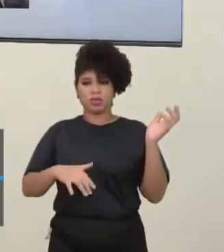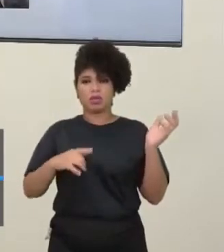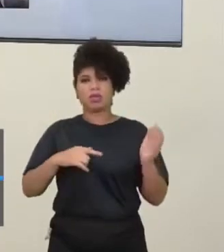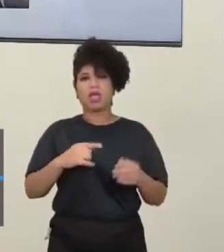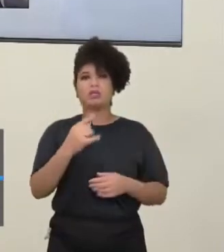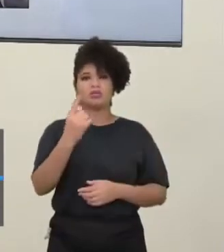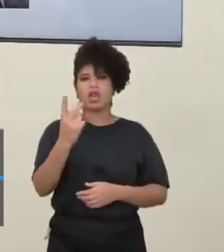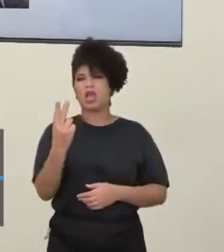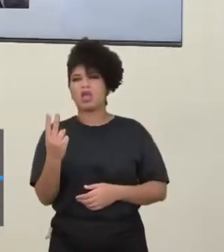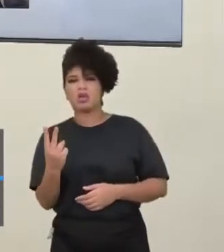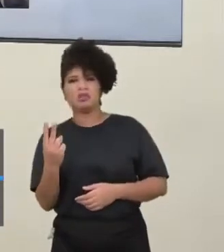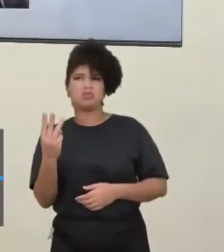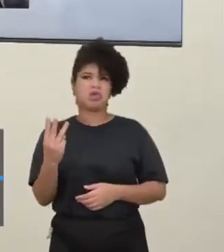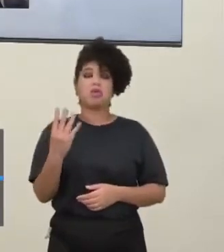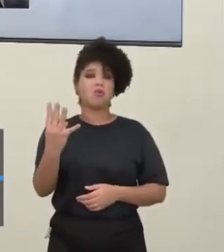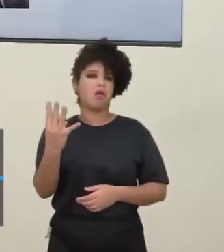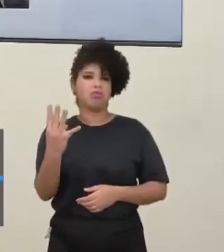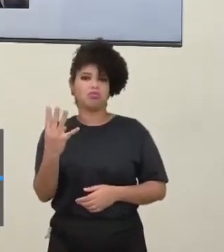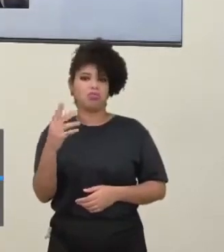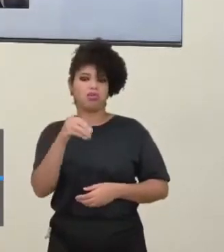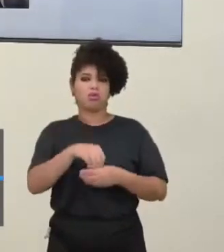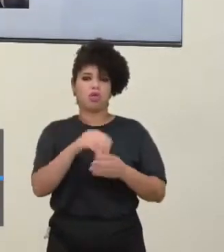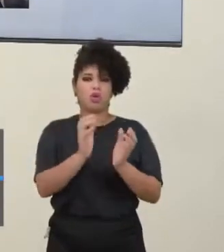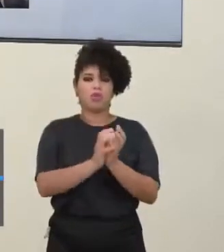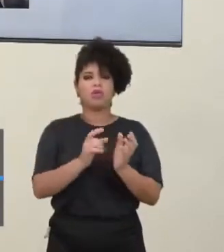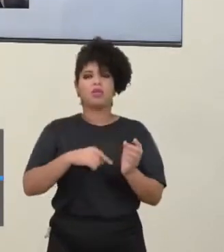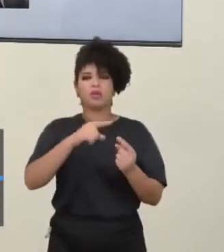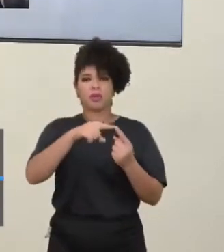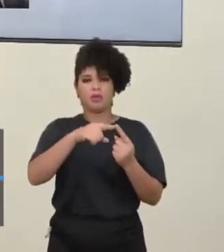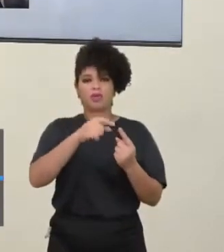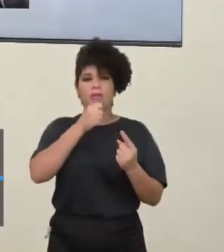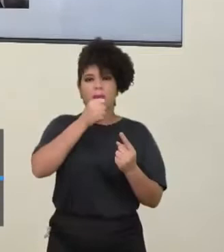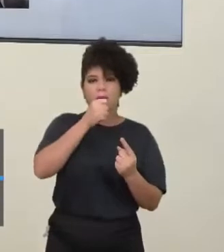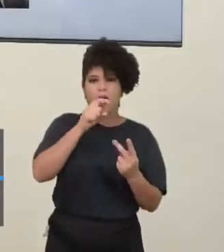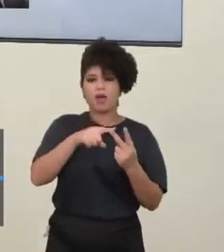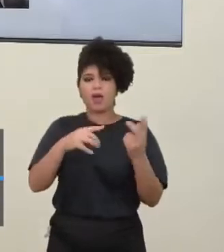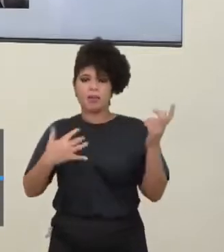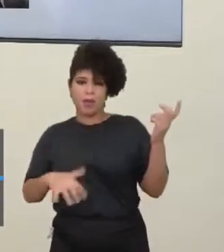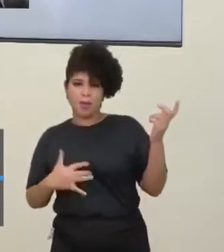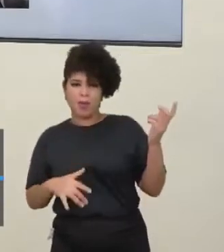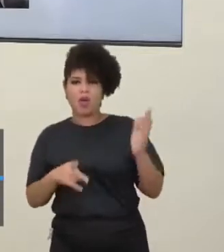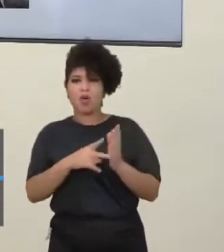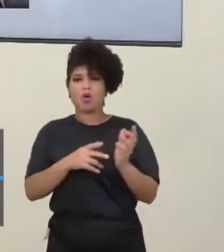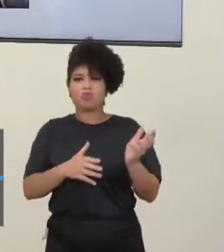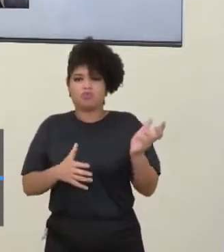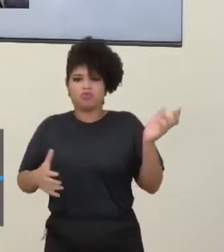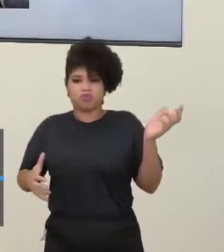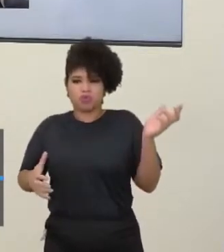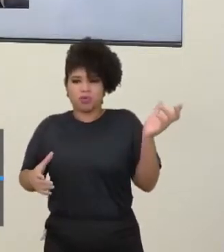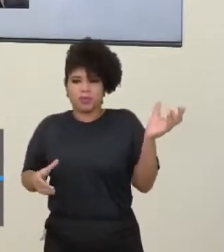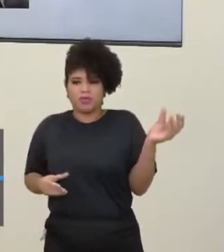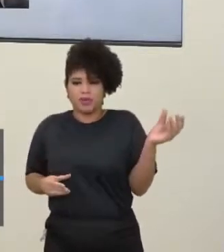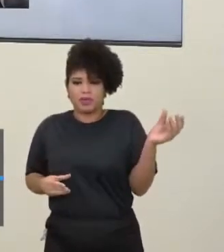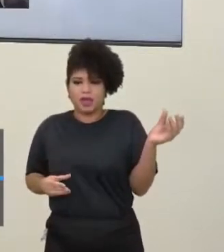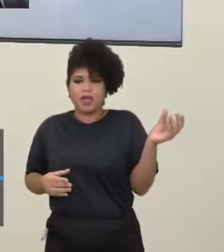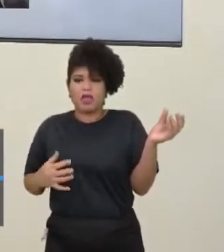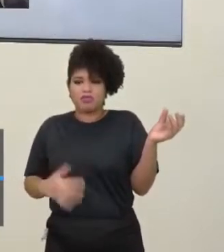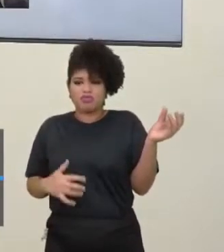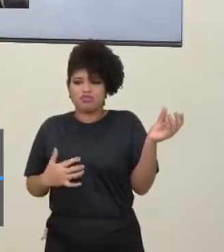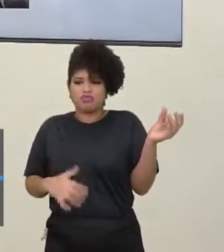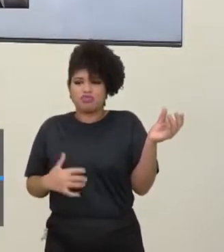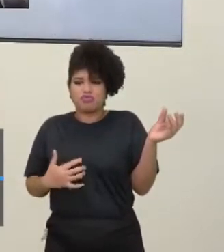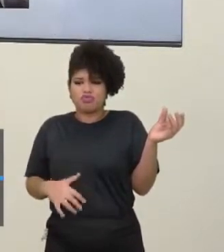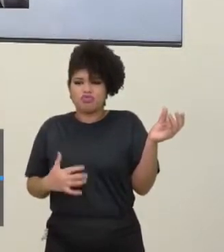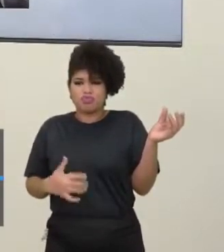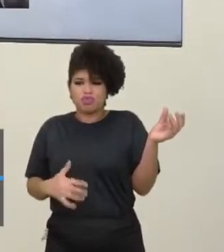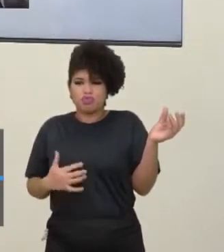né, membros. Então você tem geralmente o vocalista, um guitarrista, um baixista e um baterista. E às vezes um tecladista também,